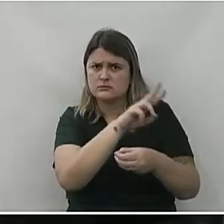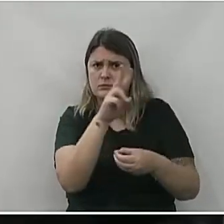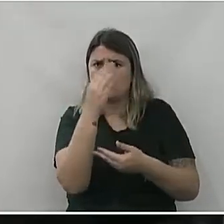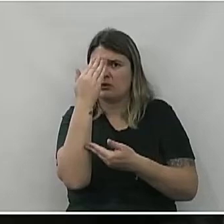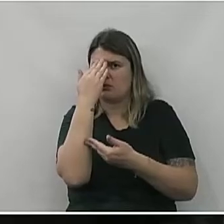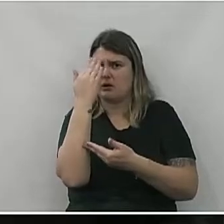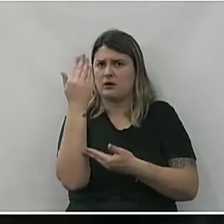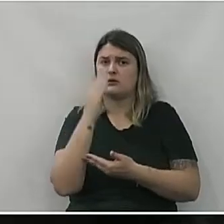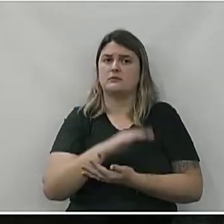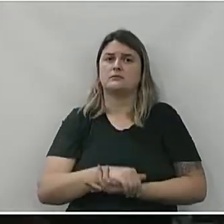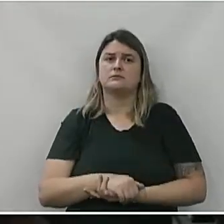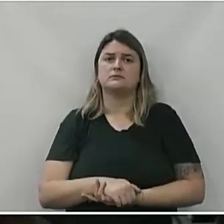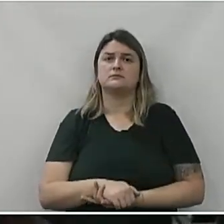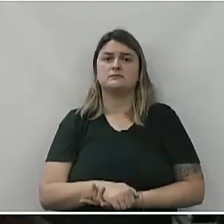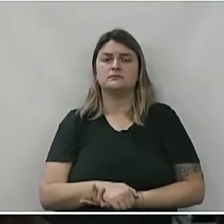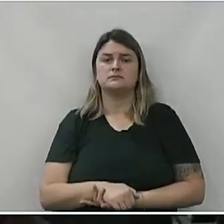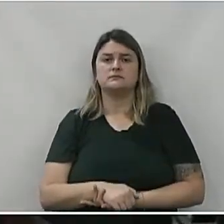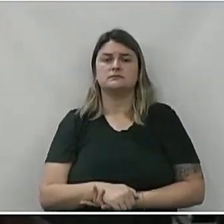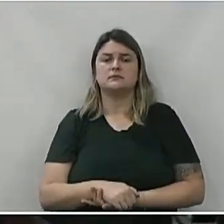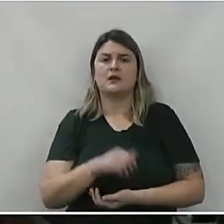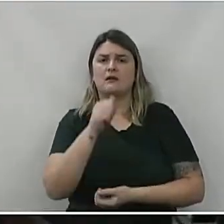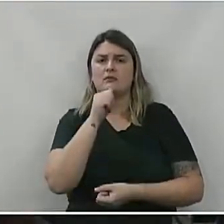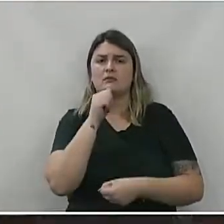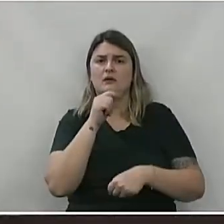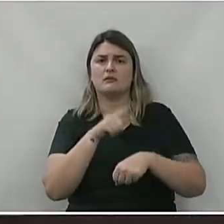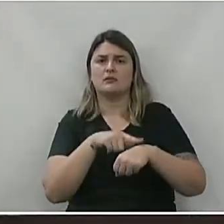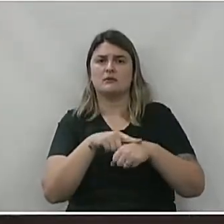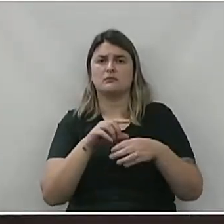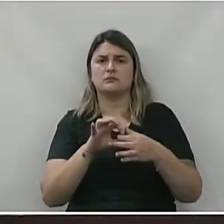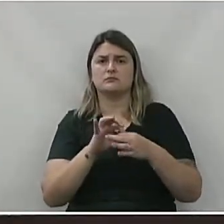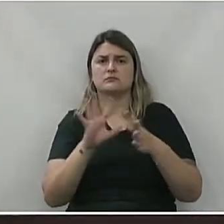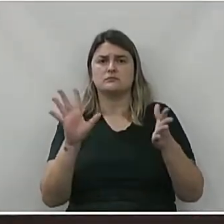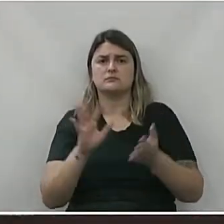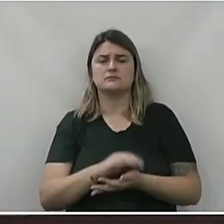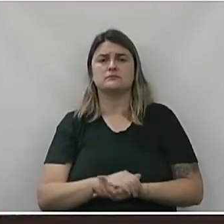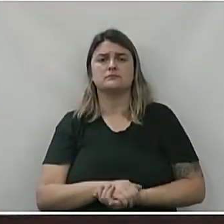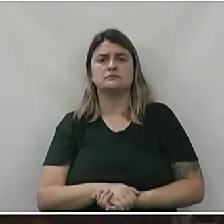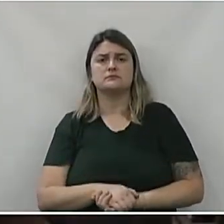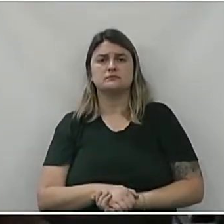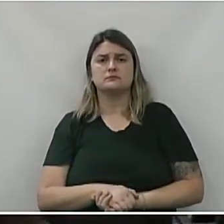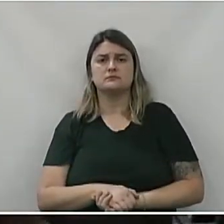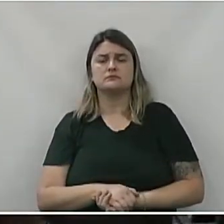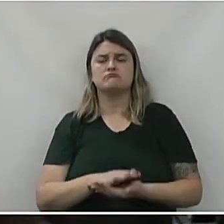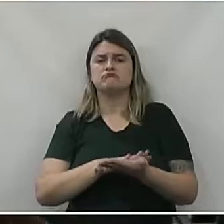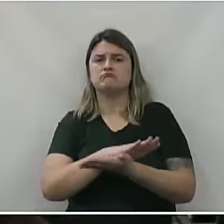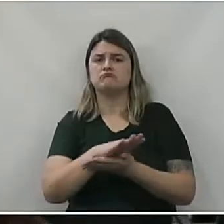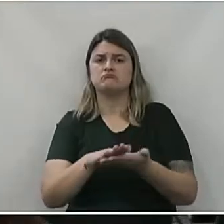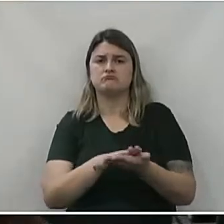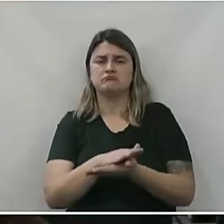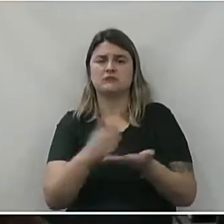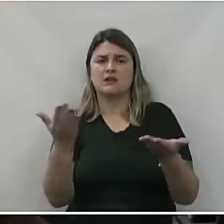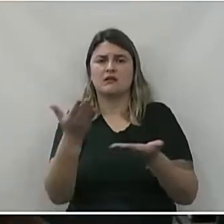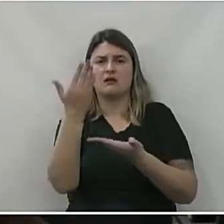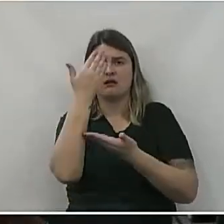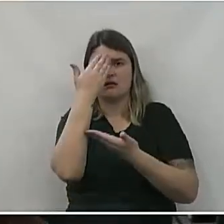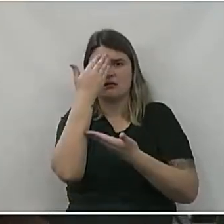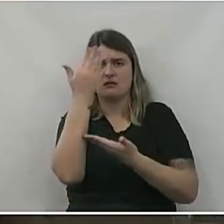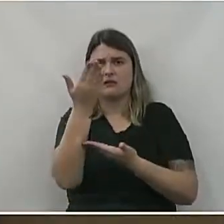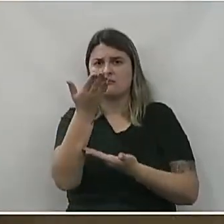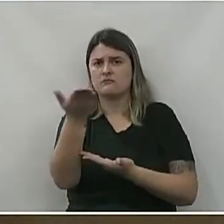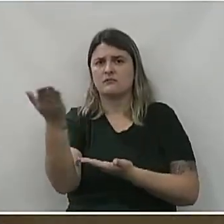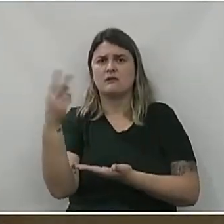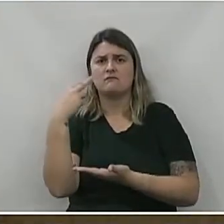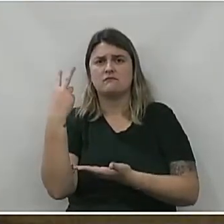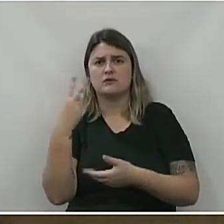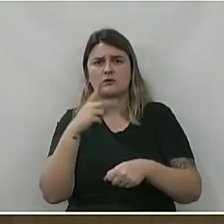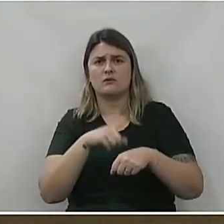obrigado. A palavra continua em aberto. Nada mais havendo, agradeço aos senhores